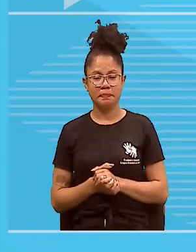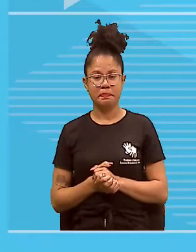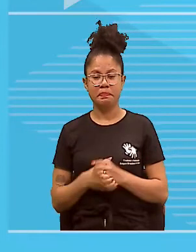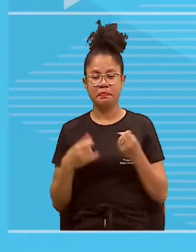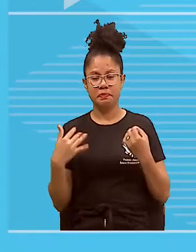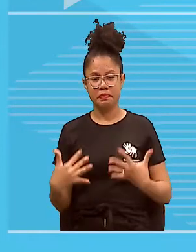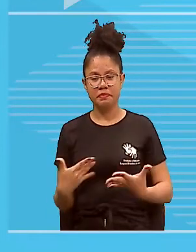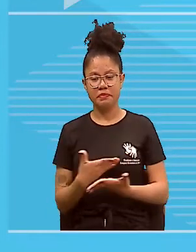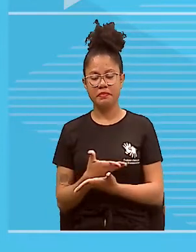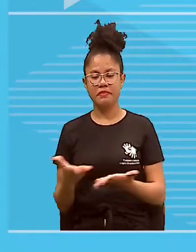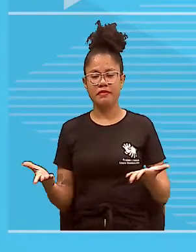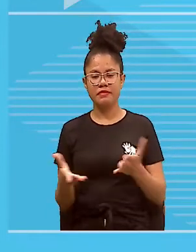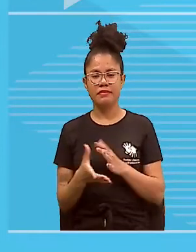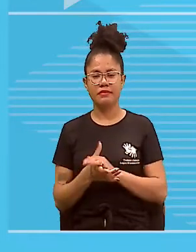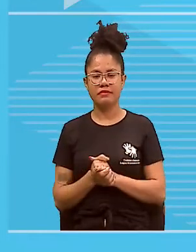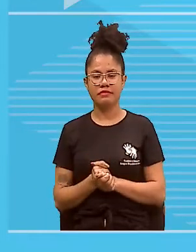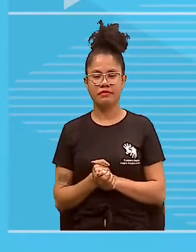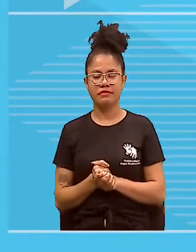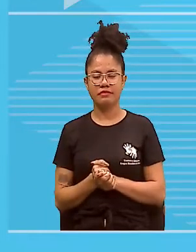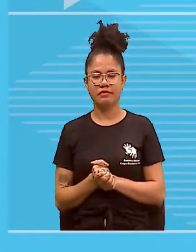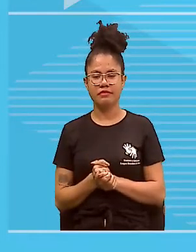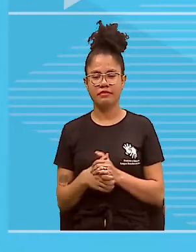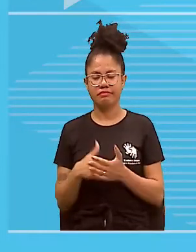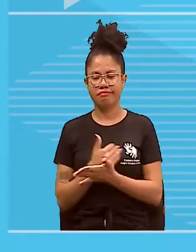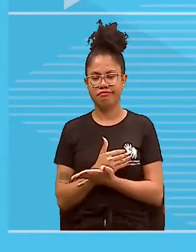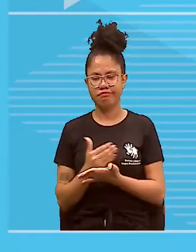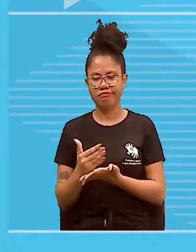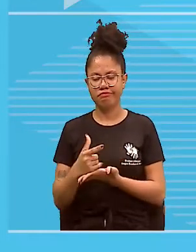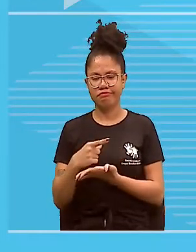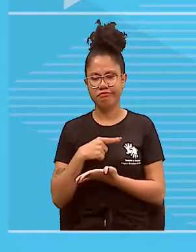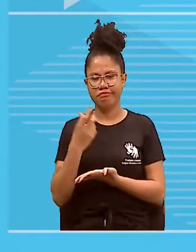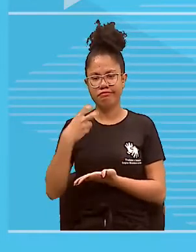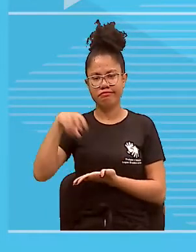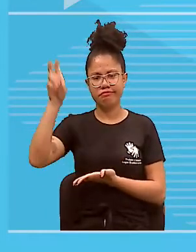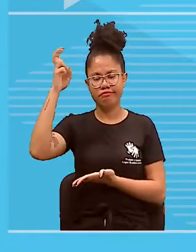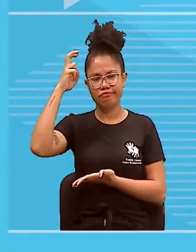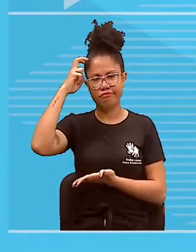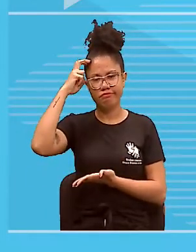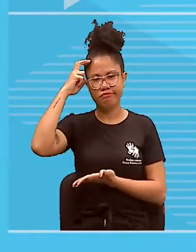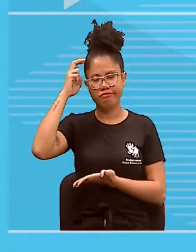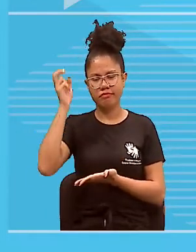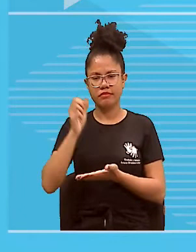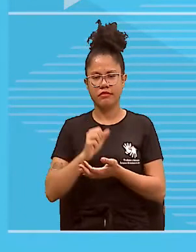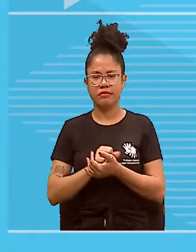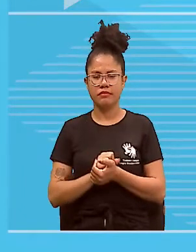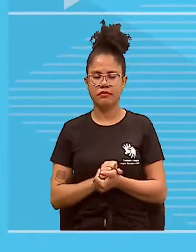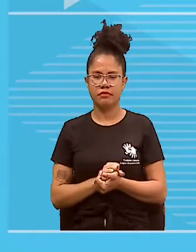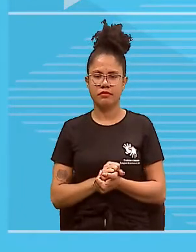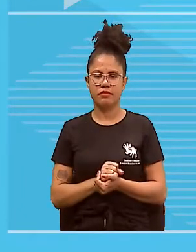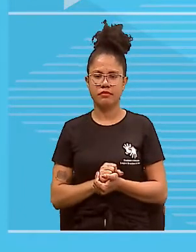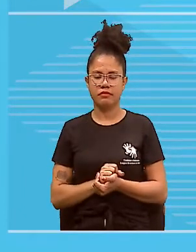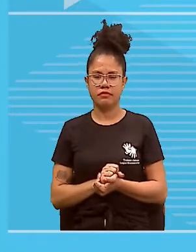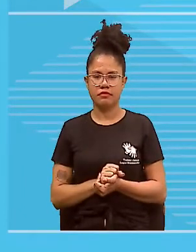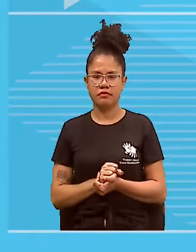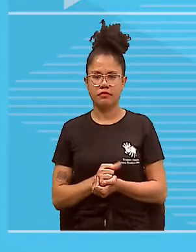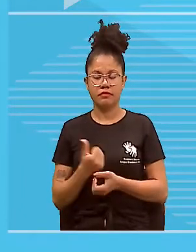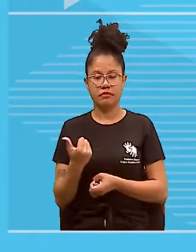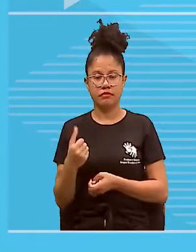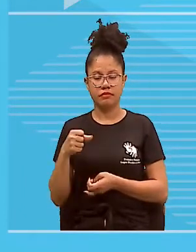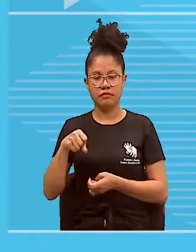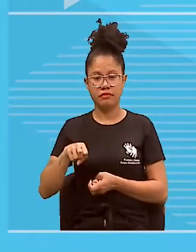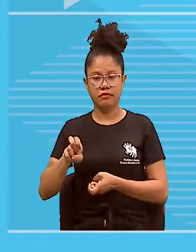é basicamente começa a ter uma cultura do supermercado aí nos anos 1950